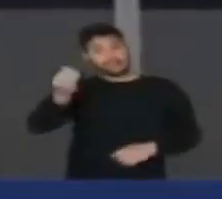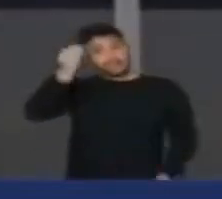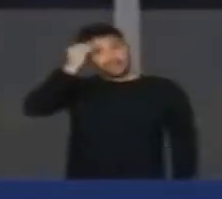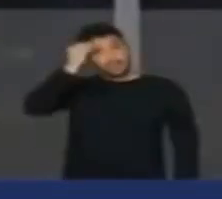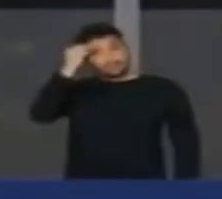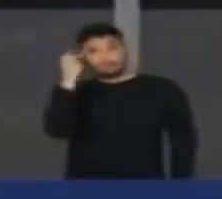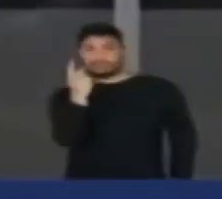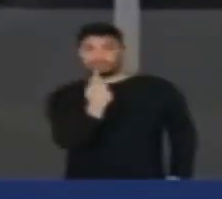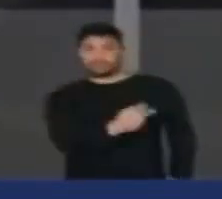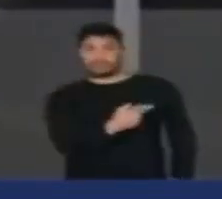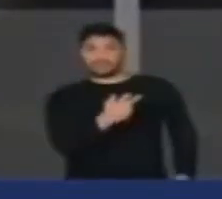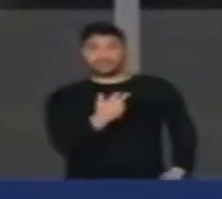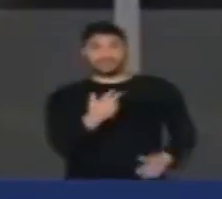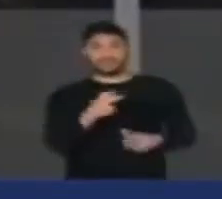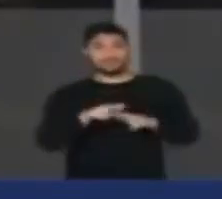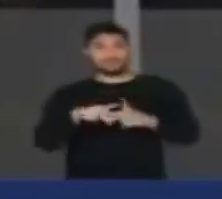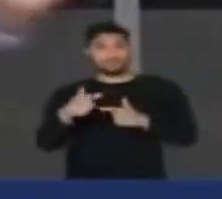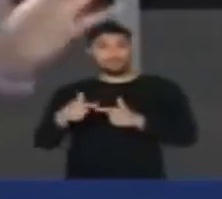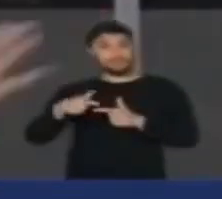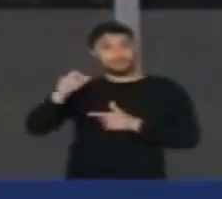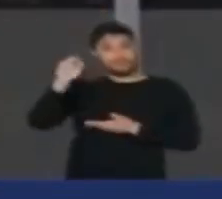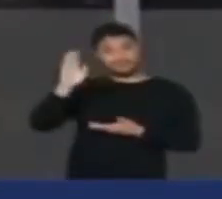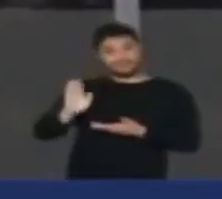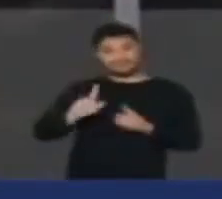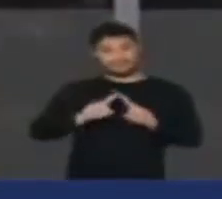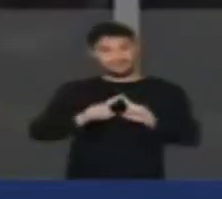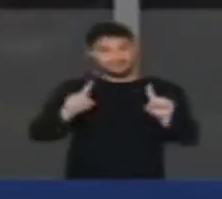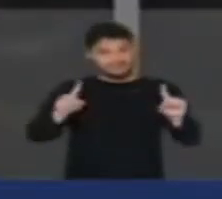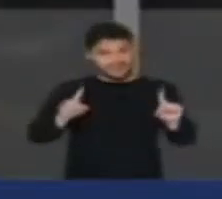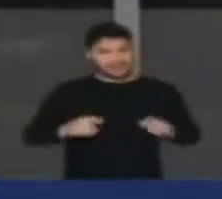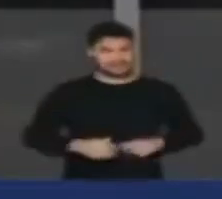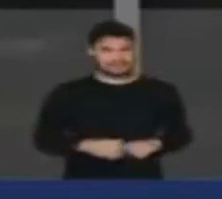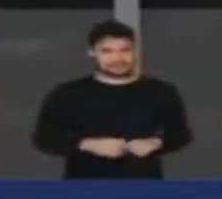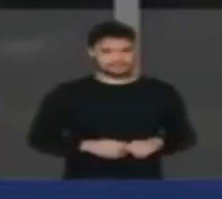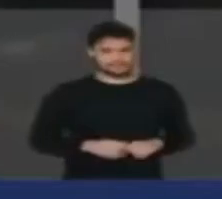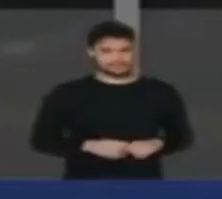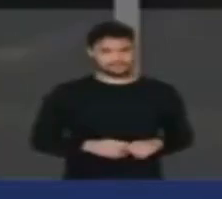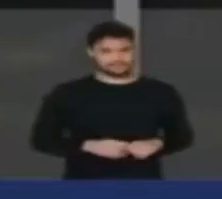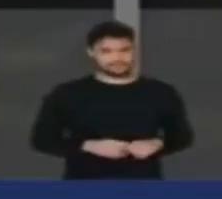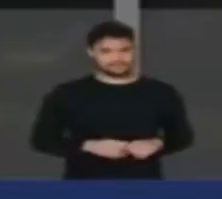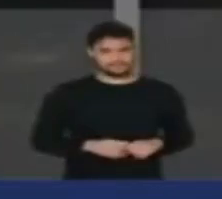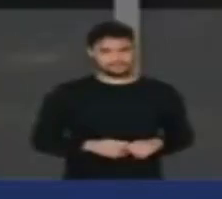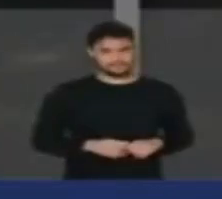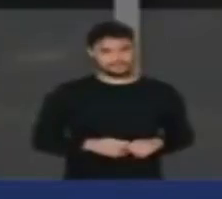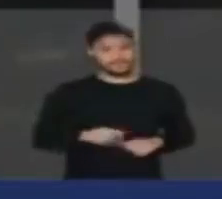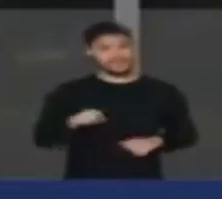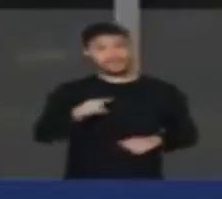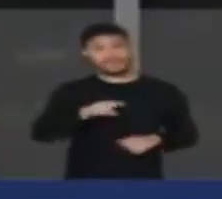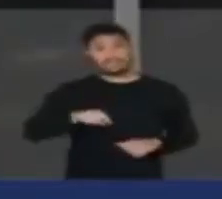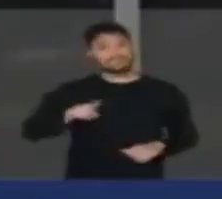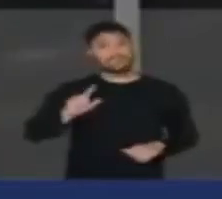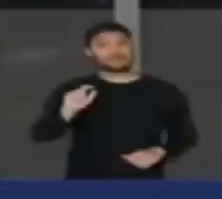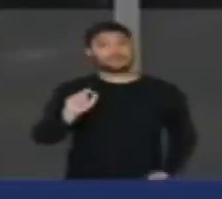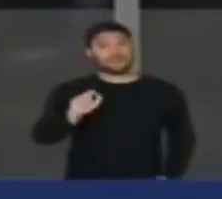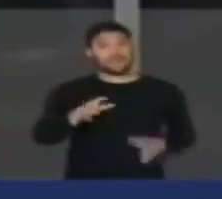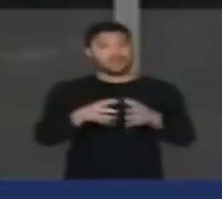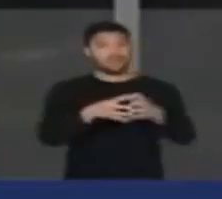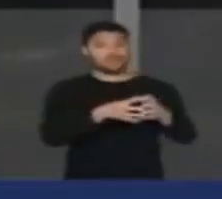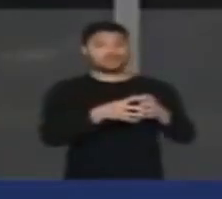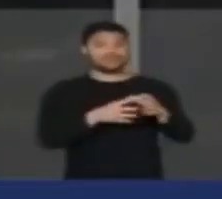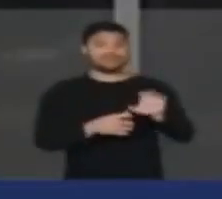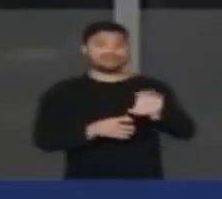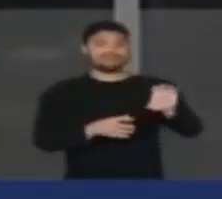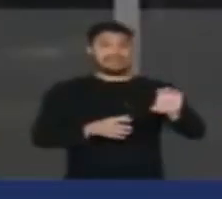pelas desgraças do país. Pois bem, nada mais normal do que alguém, algum esquerdista, querer culpar